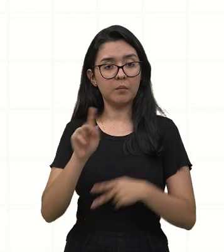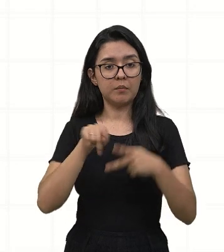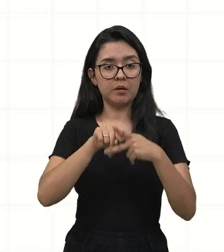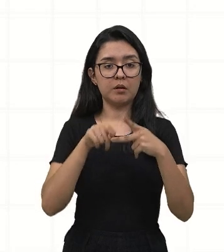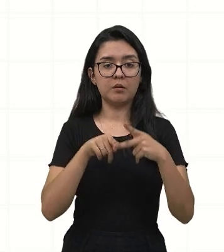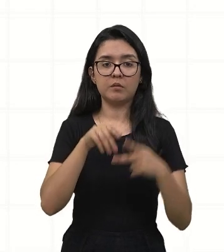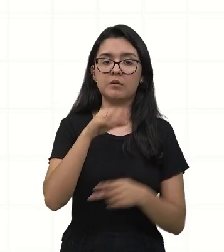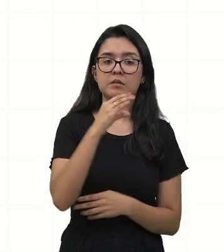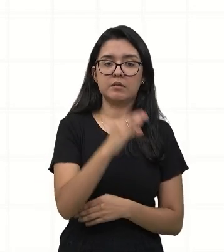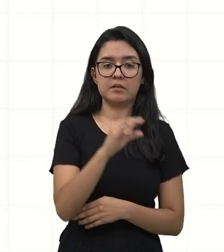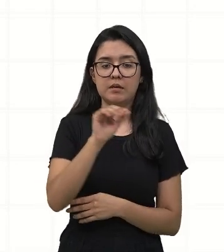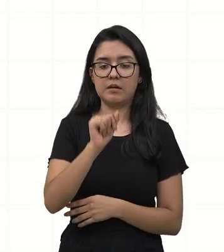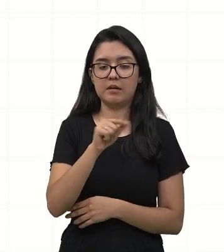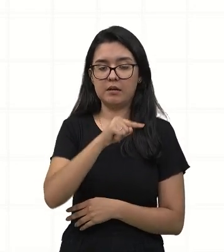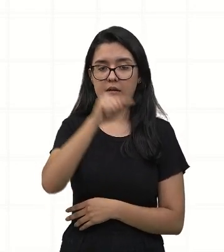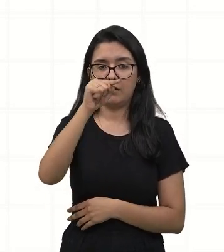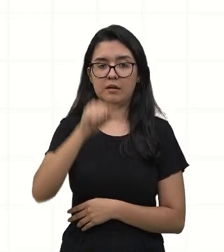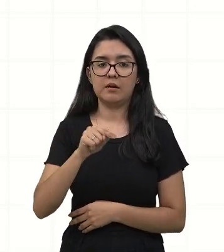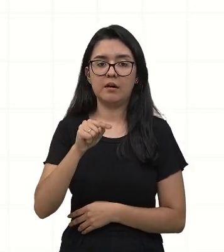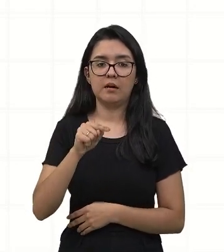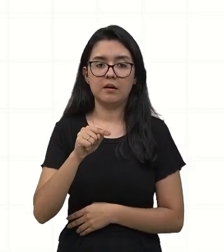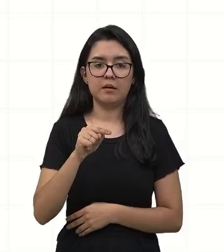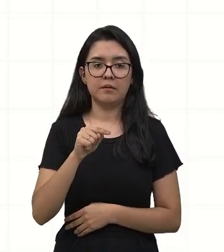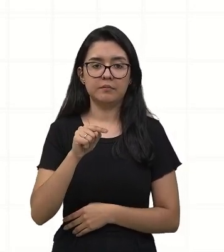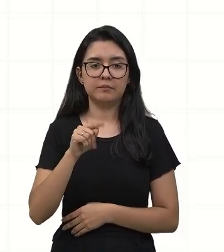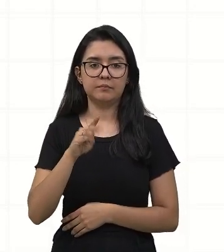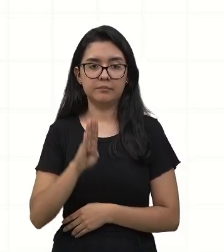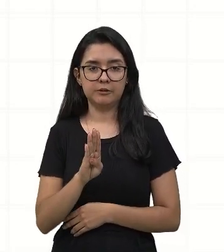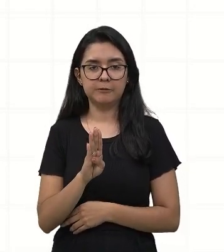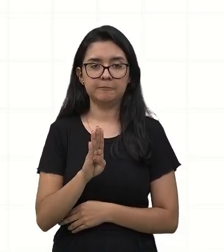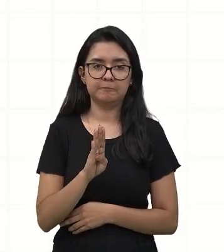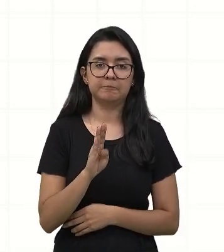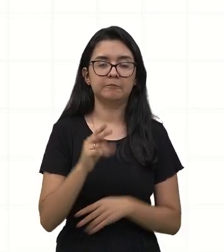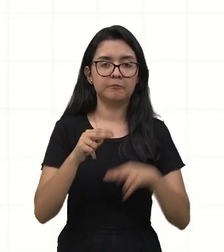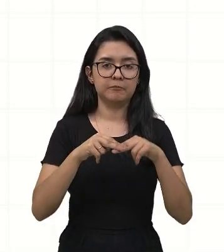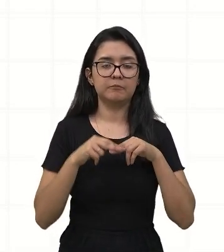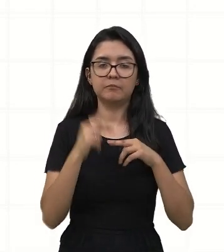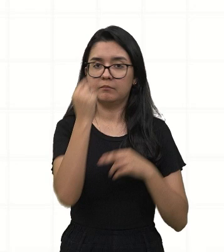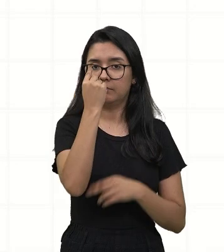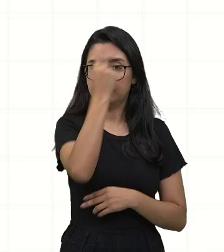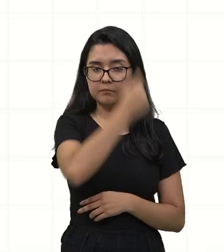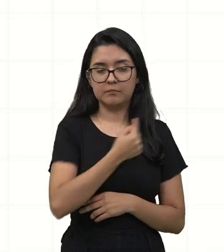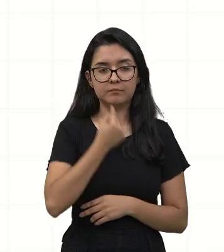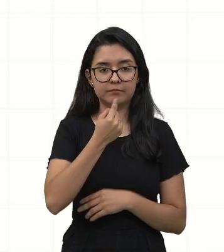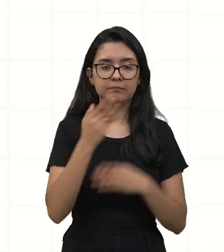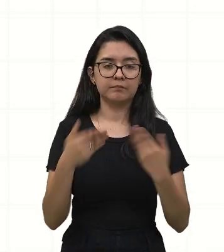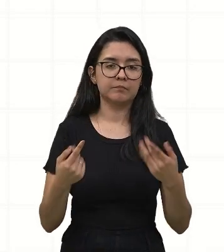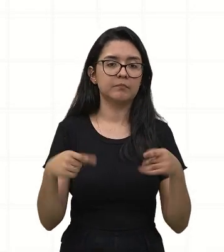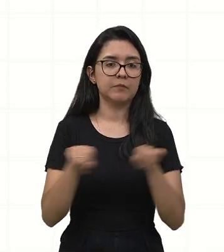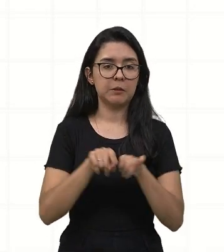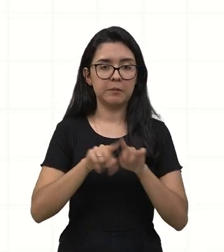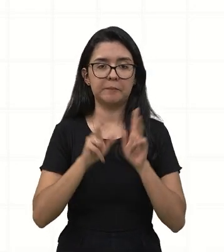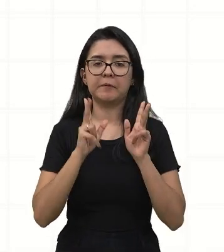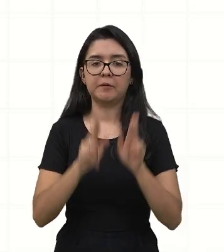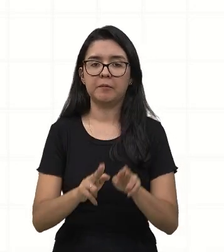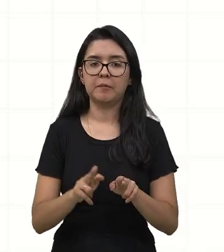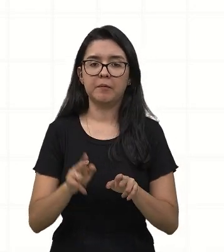CAB, tá bom? Porque nós vamos considerar o sentido anti-horário para poder dar nome para esse ângulo aqui. A mesma coisa nós vamos fazer aqui, ó,